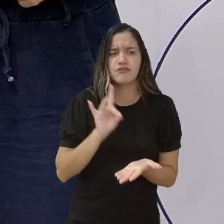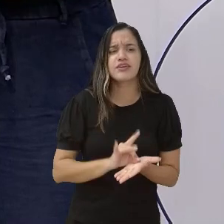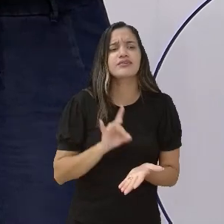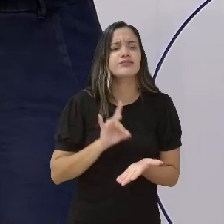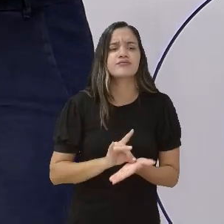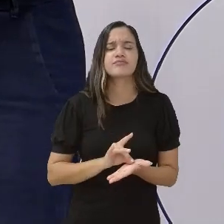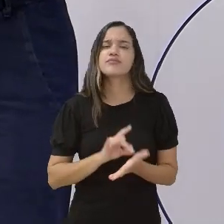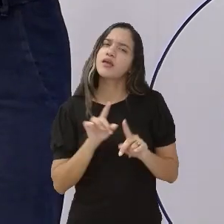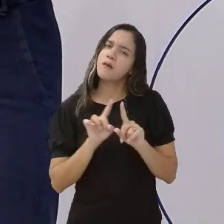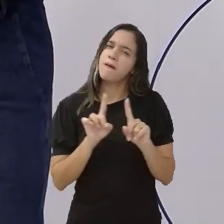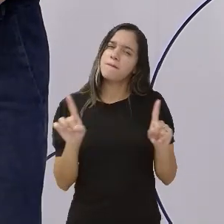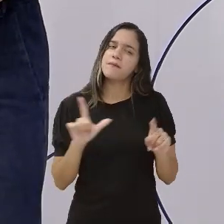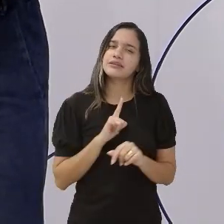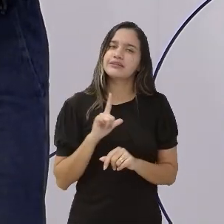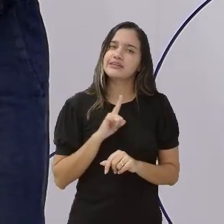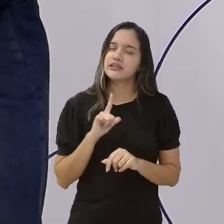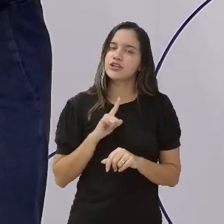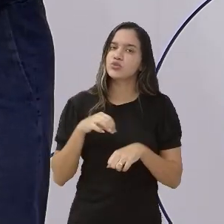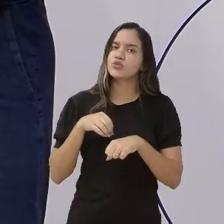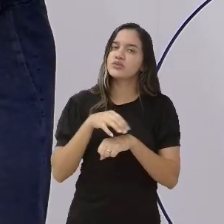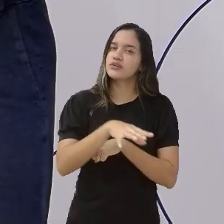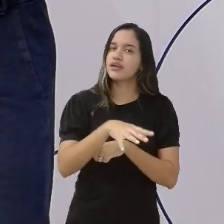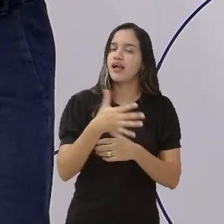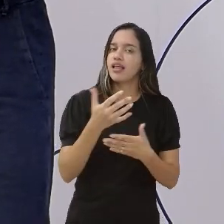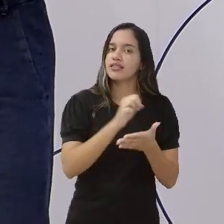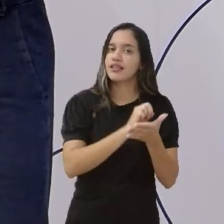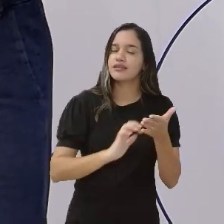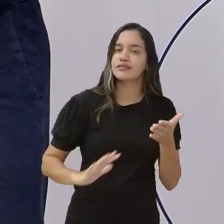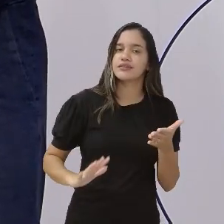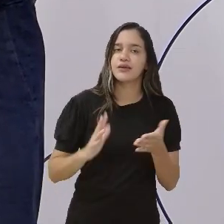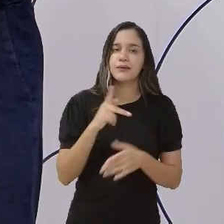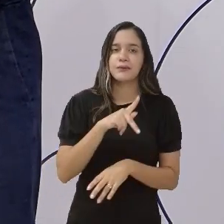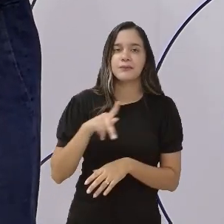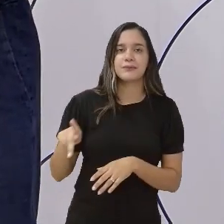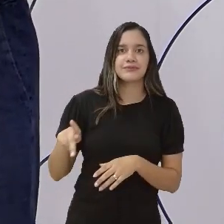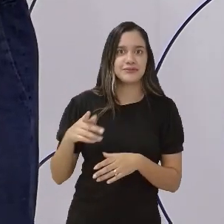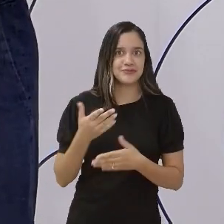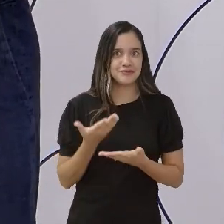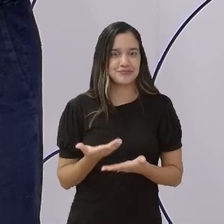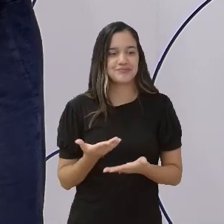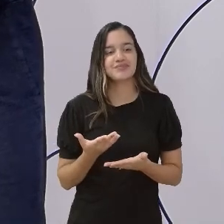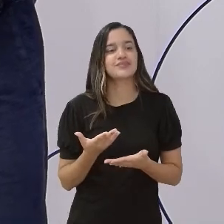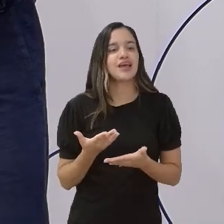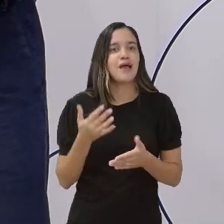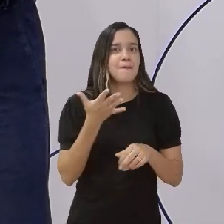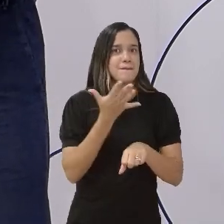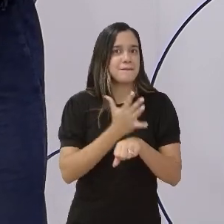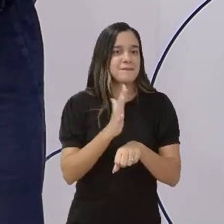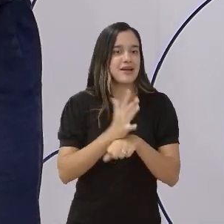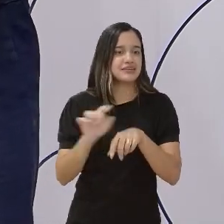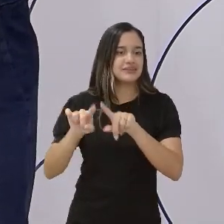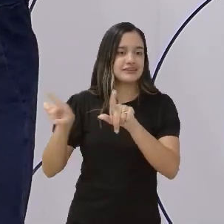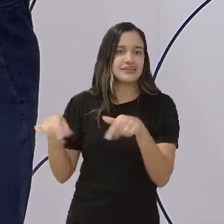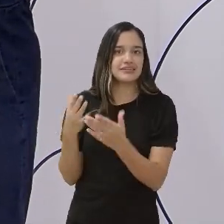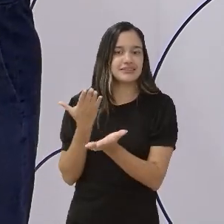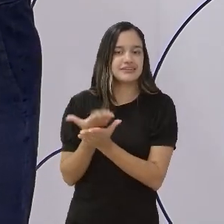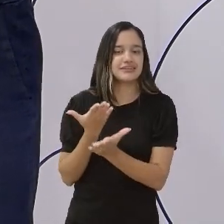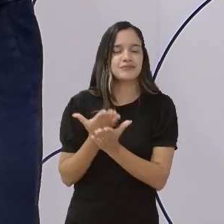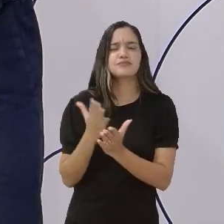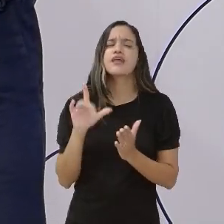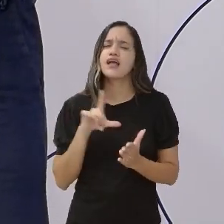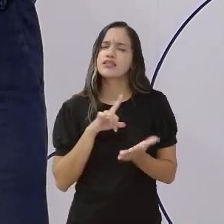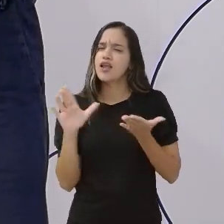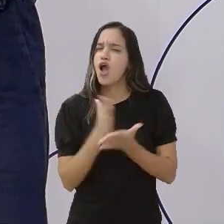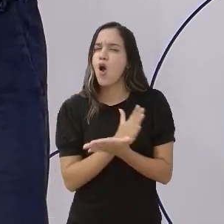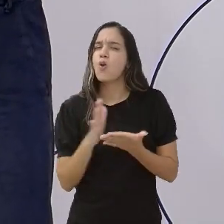É, exatamente. Mas tem sugestões de atividade para os professores colocarem em prática em sala de aula? Temos sim, temos